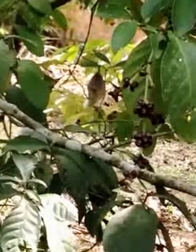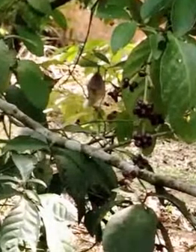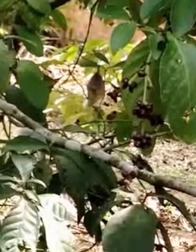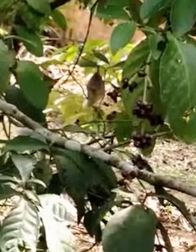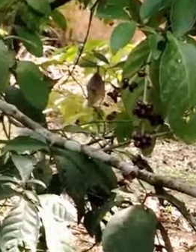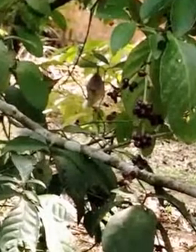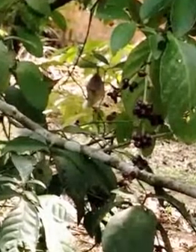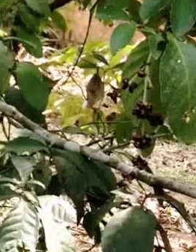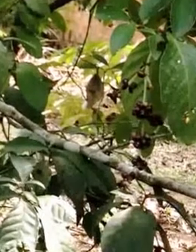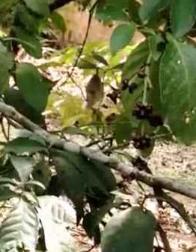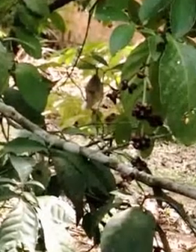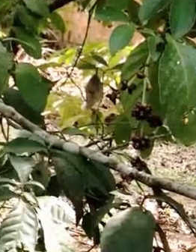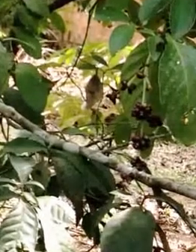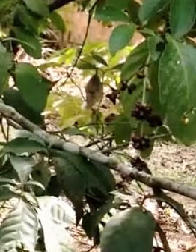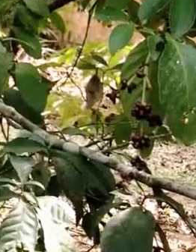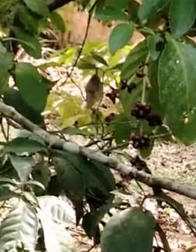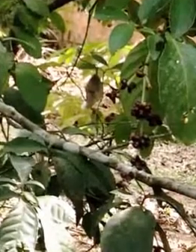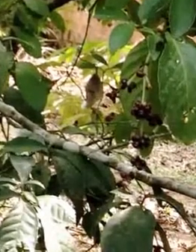ela me